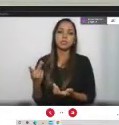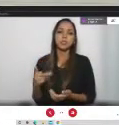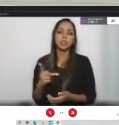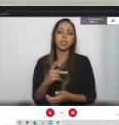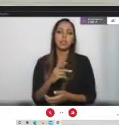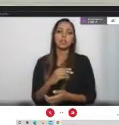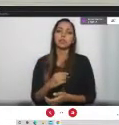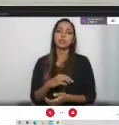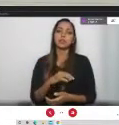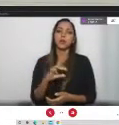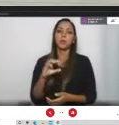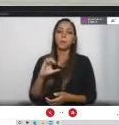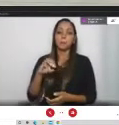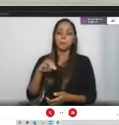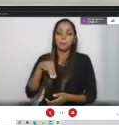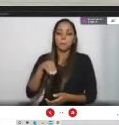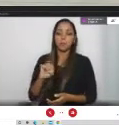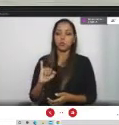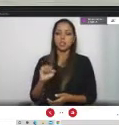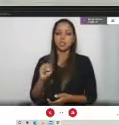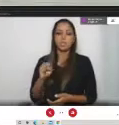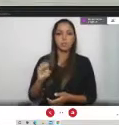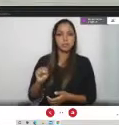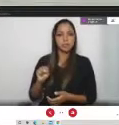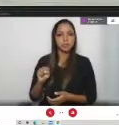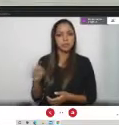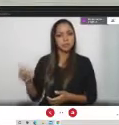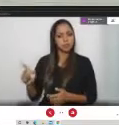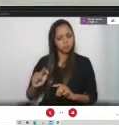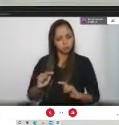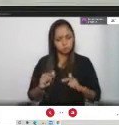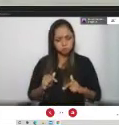no batalhão de nossa cidade, um guerreiro,